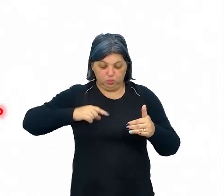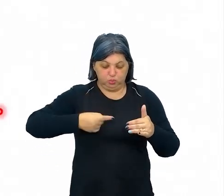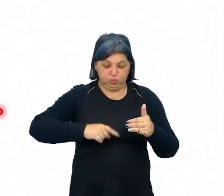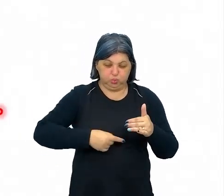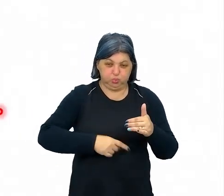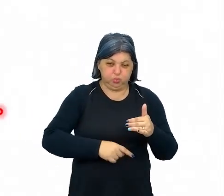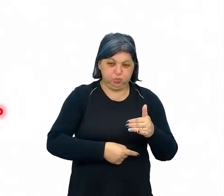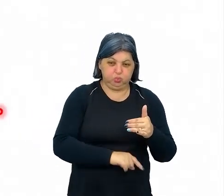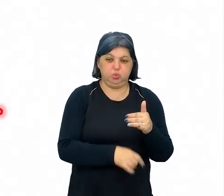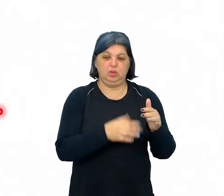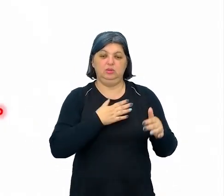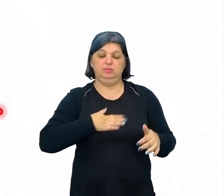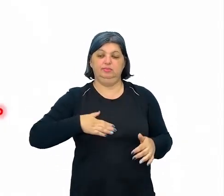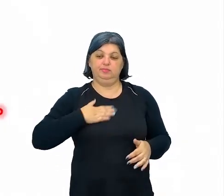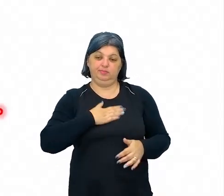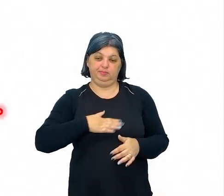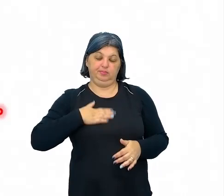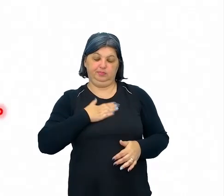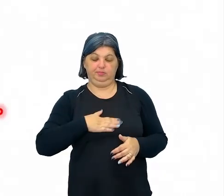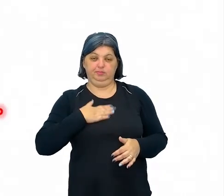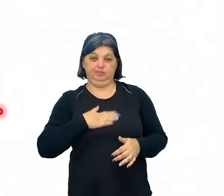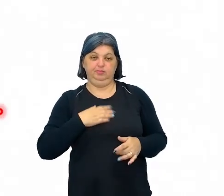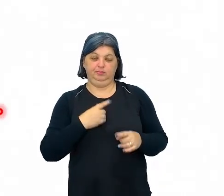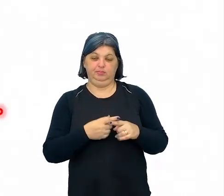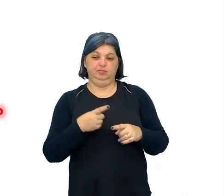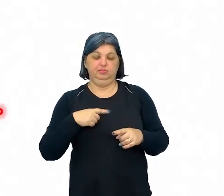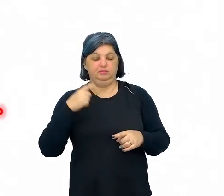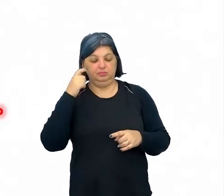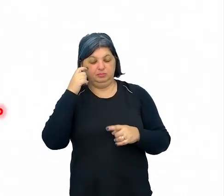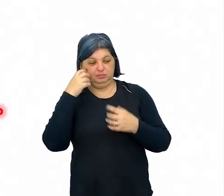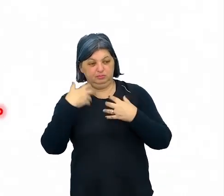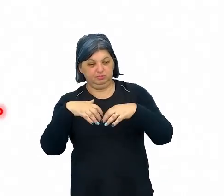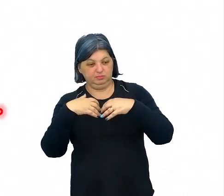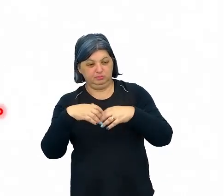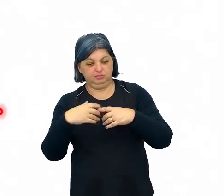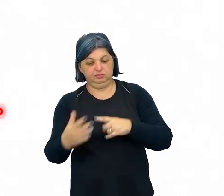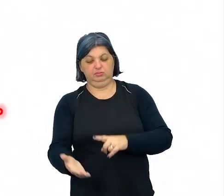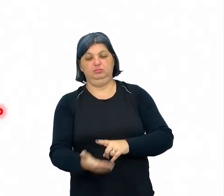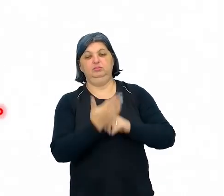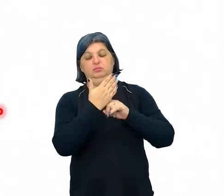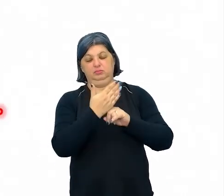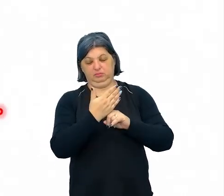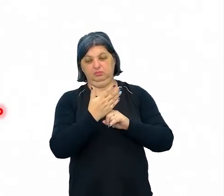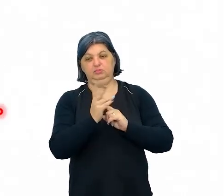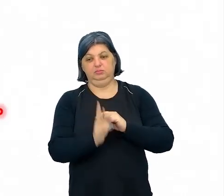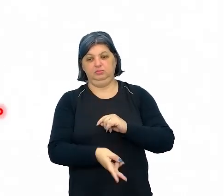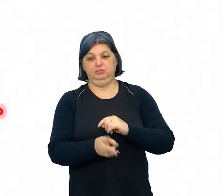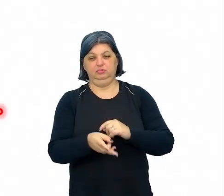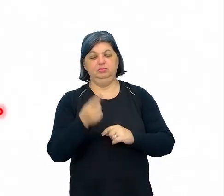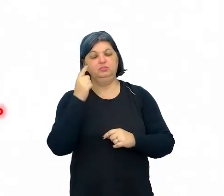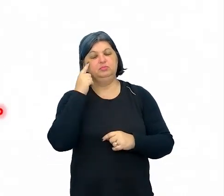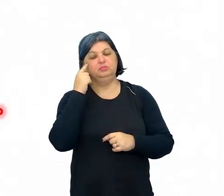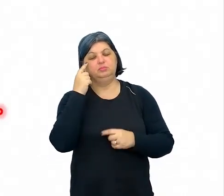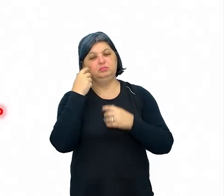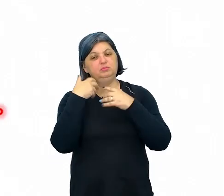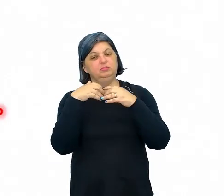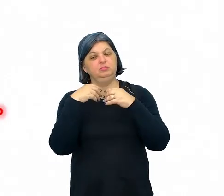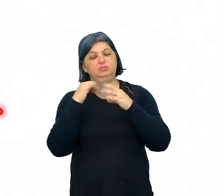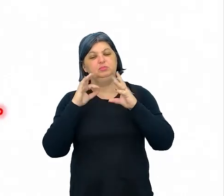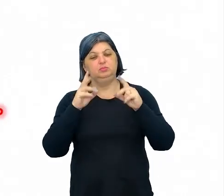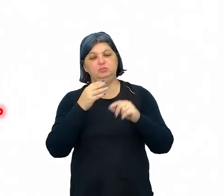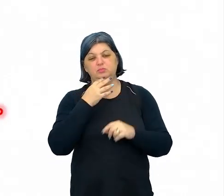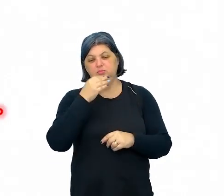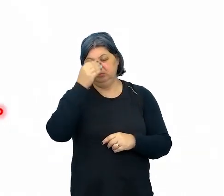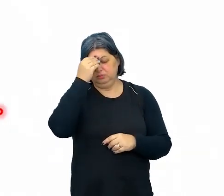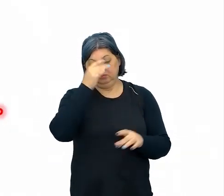tão gostoso, porque eles trazem para a gente algumas reflexões que nos auxiliam bastante a pensar, né, nesses